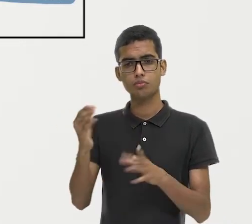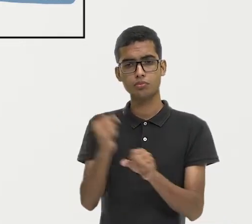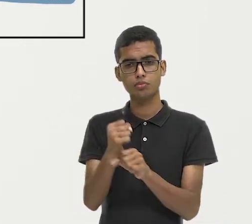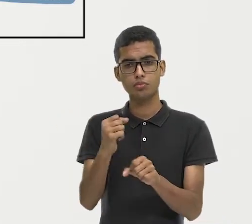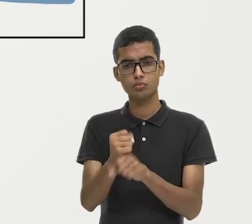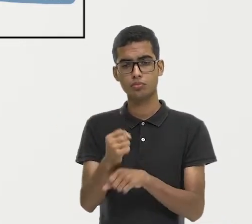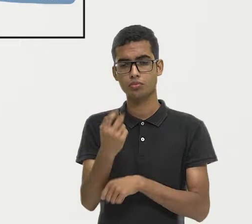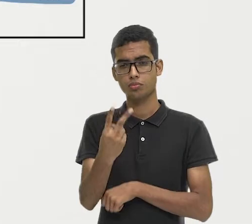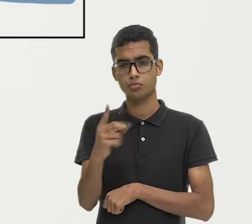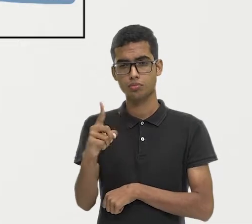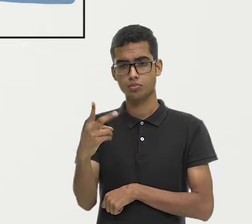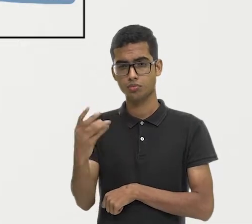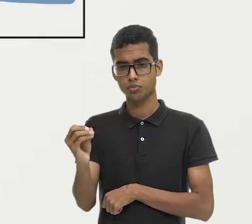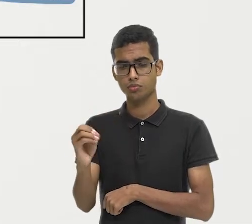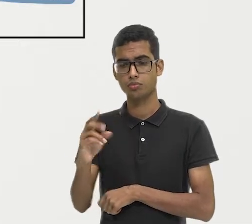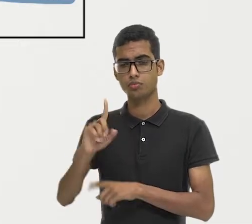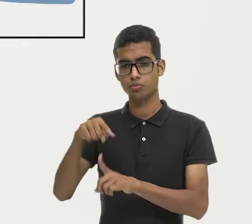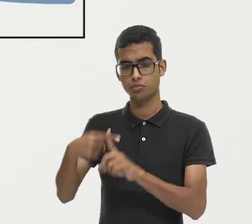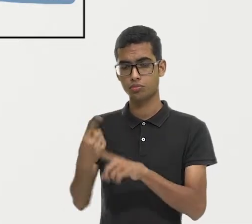970, 1020,